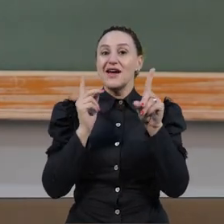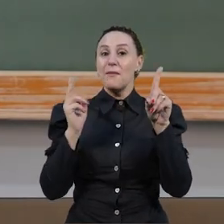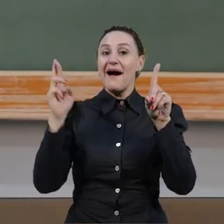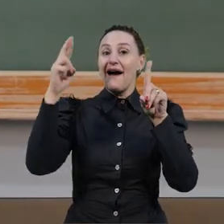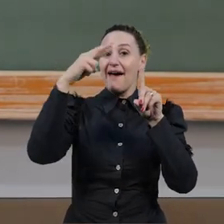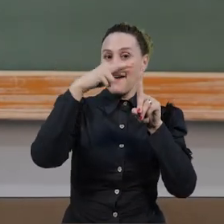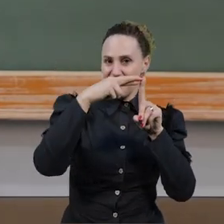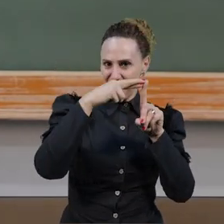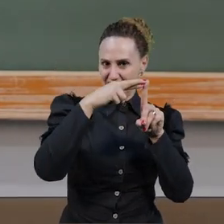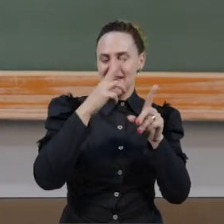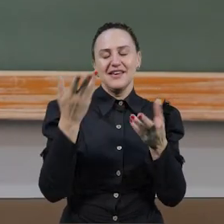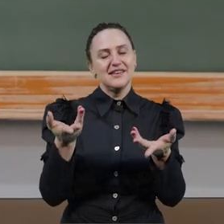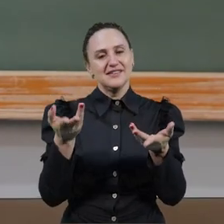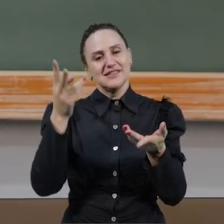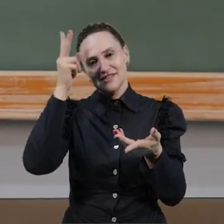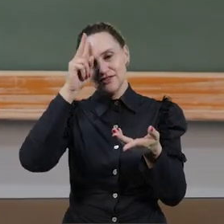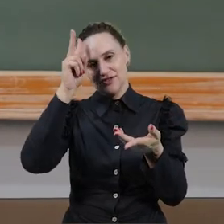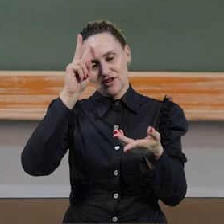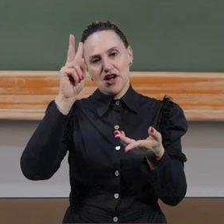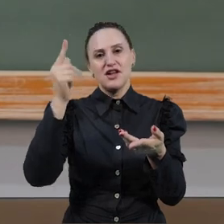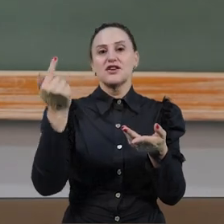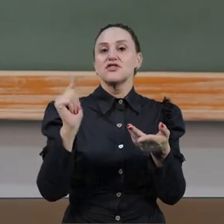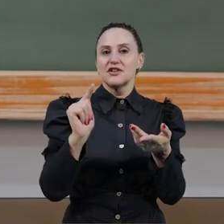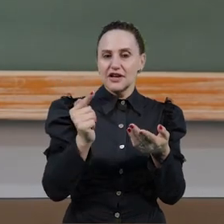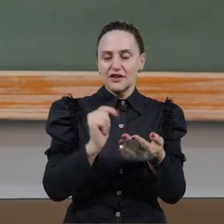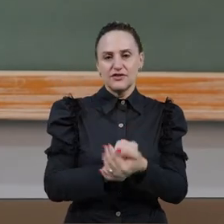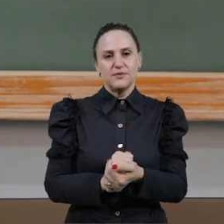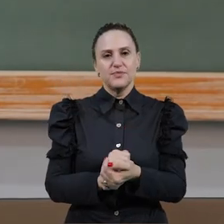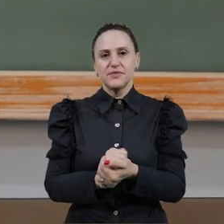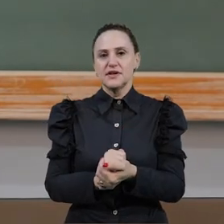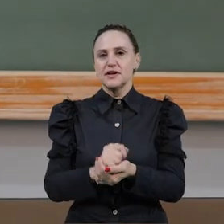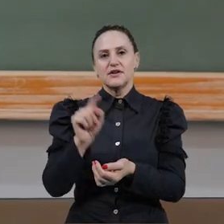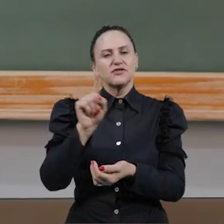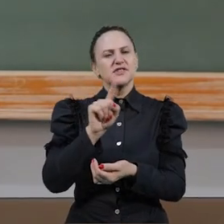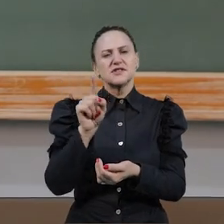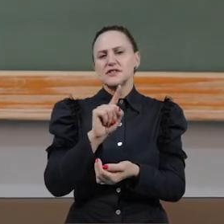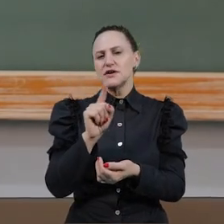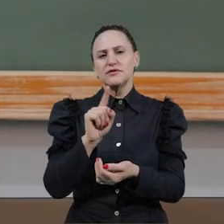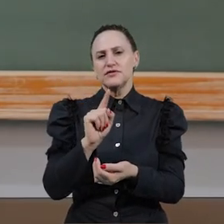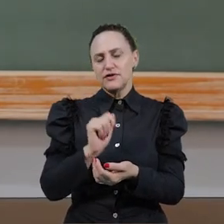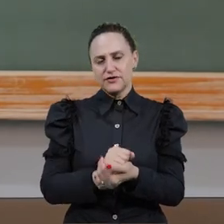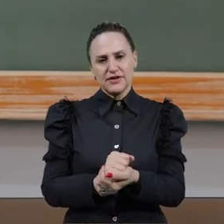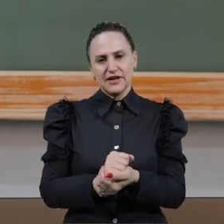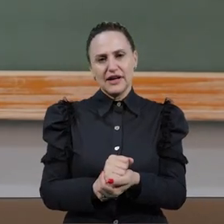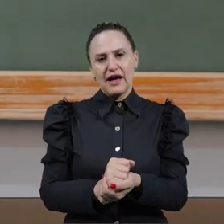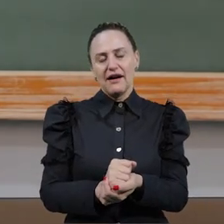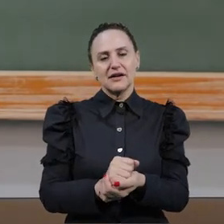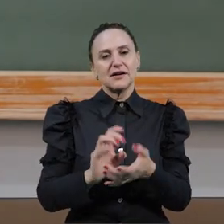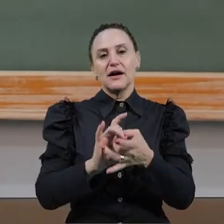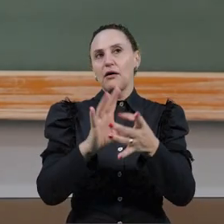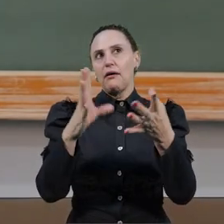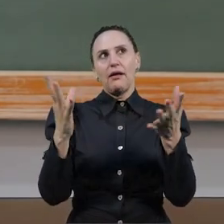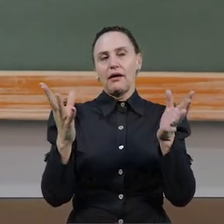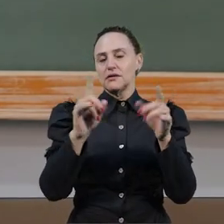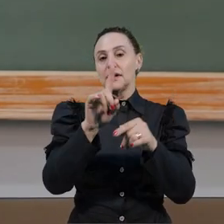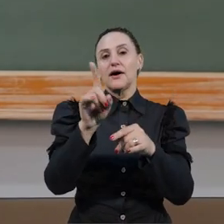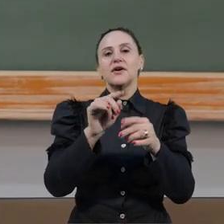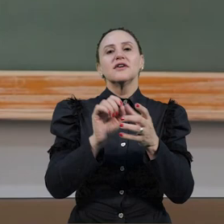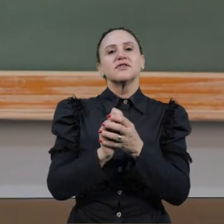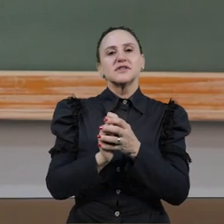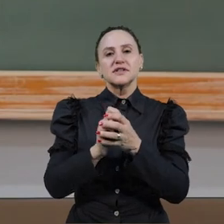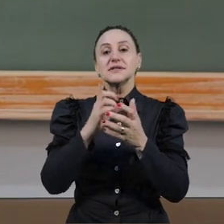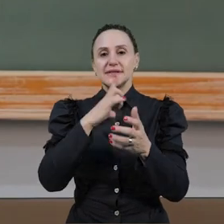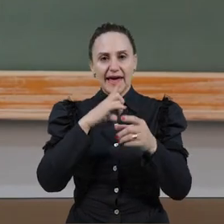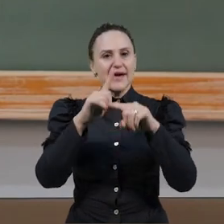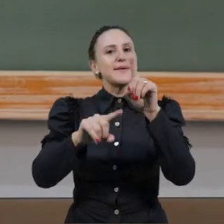realizar esse telefone então Fiquem tranquilos que momento algum vocês vão ficar desamparados para realizar as suas atividades Além de que